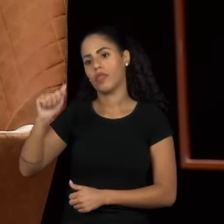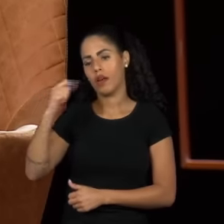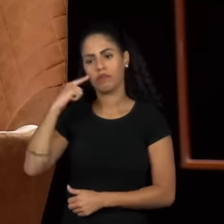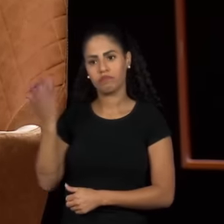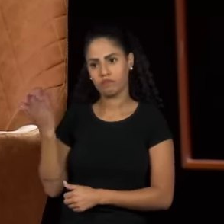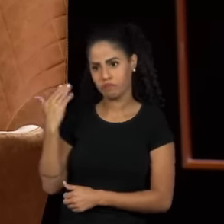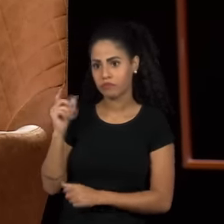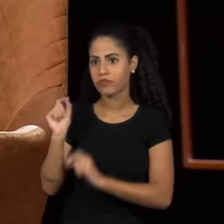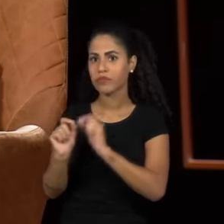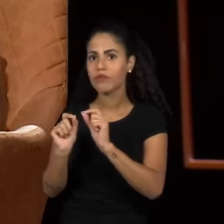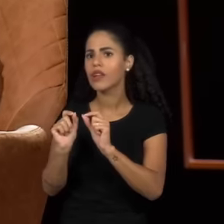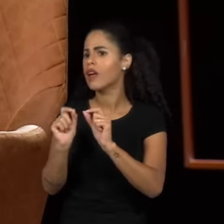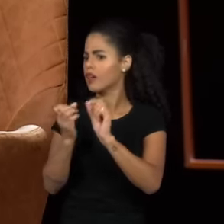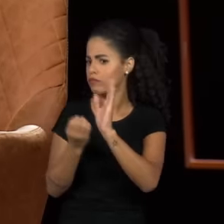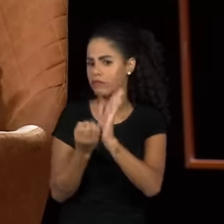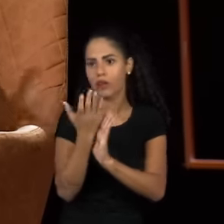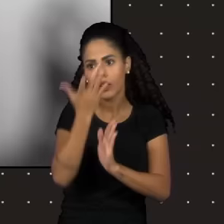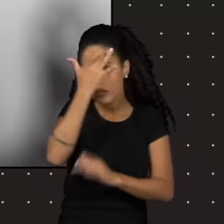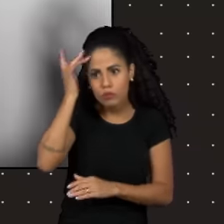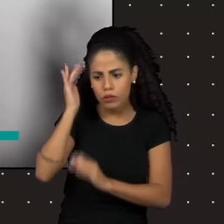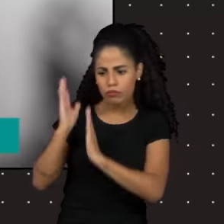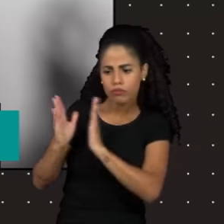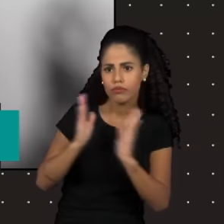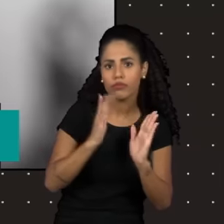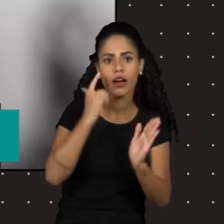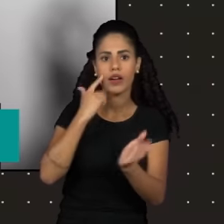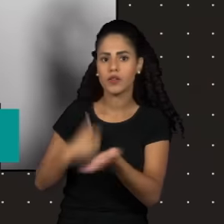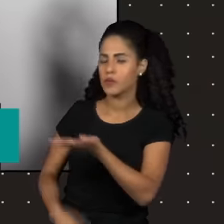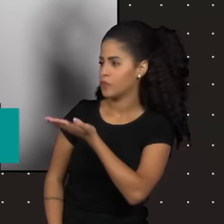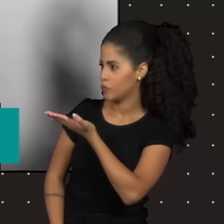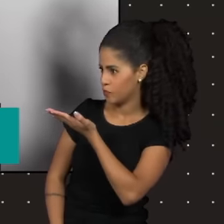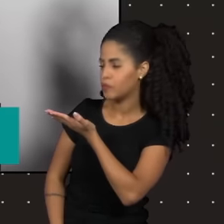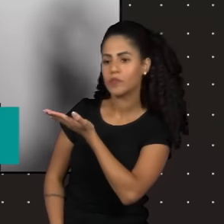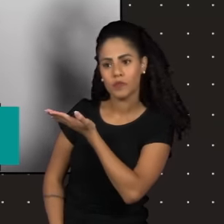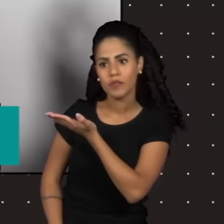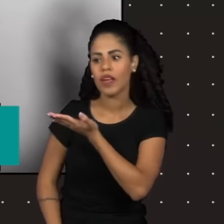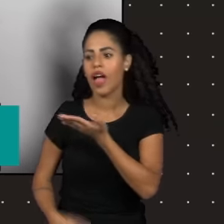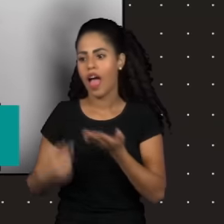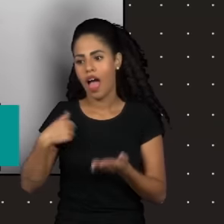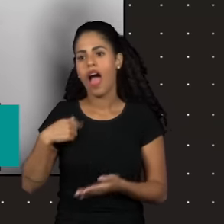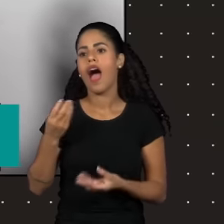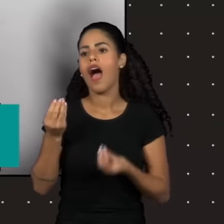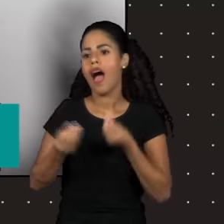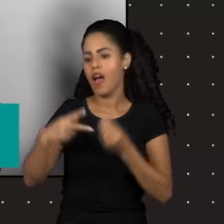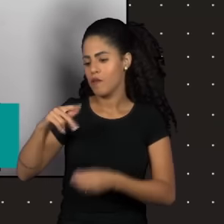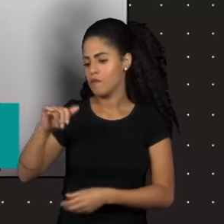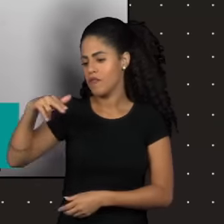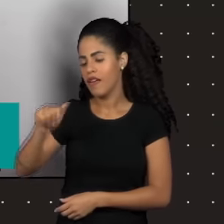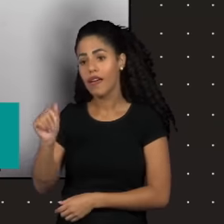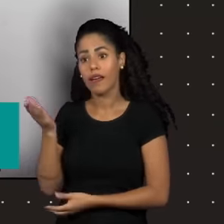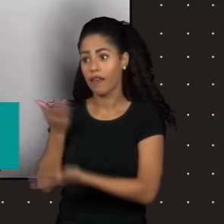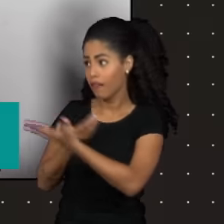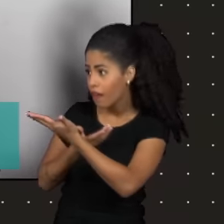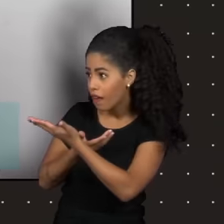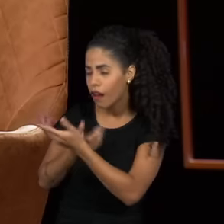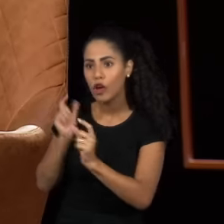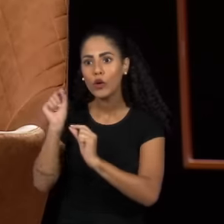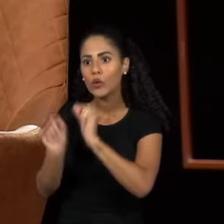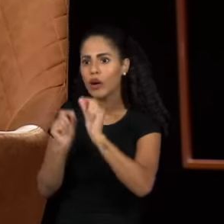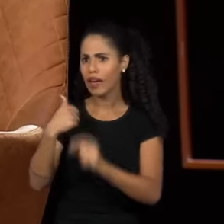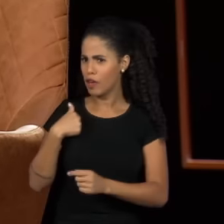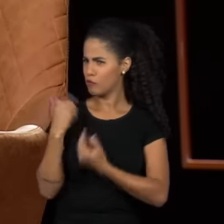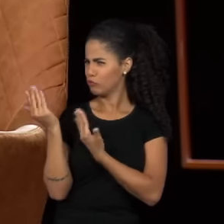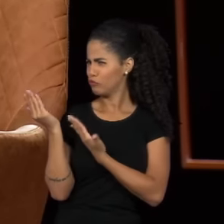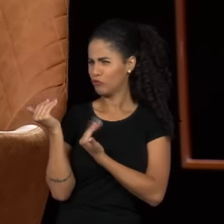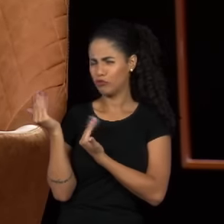Bausch faz parte da formação do nosso processo, assim como o Jerry Lewis. E a Pina Bausch, eu era muito